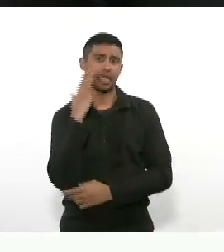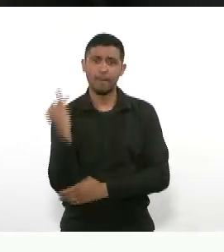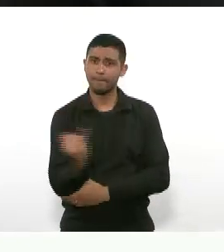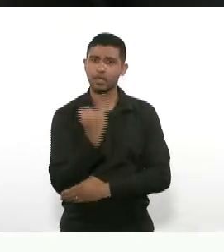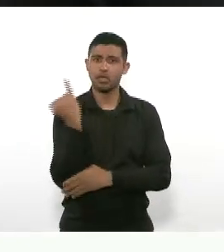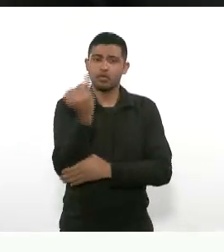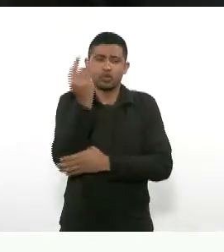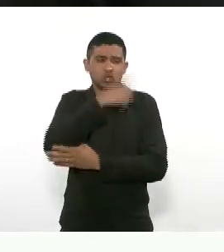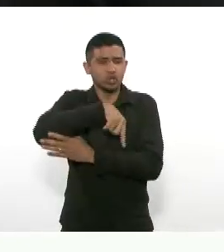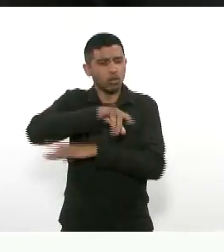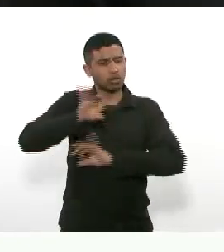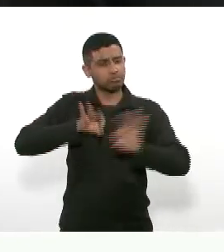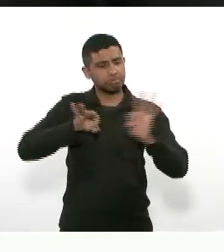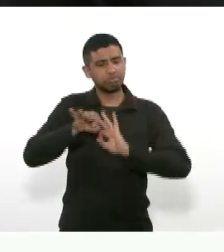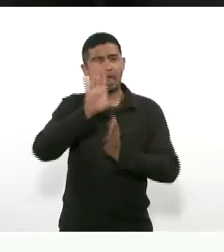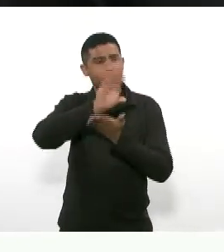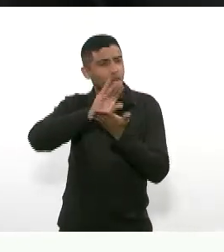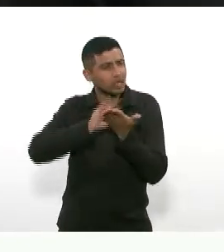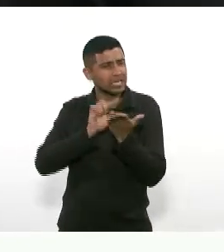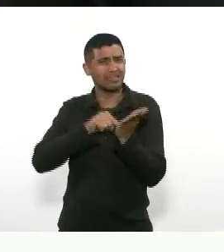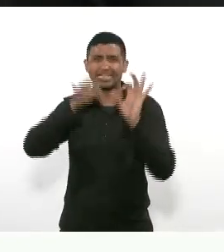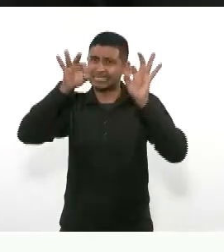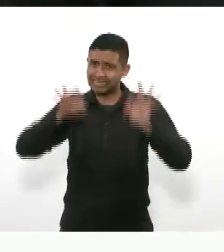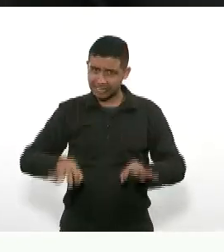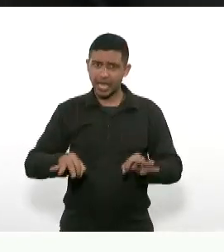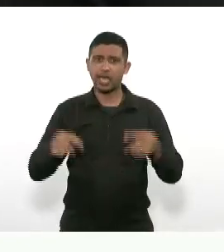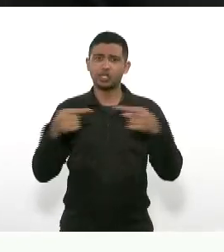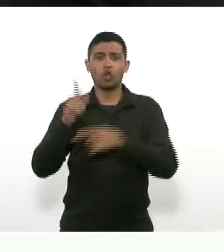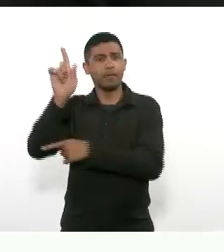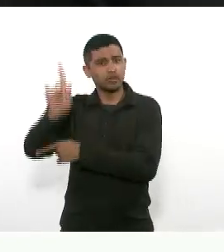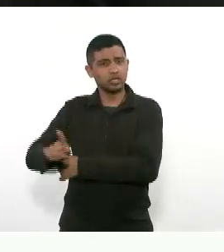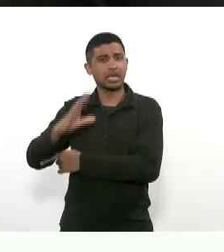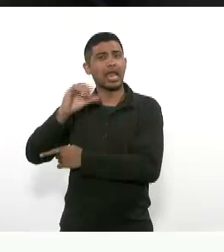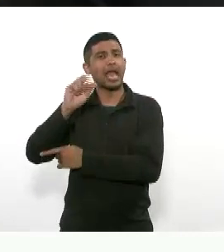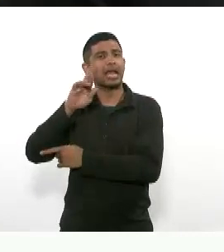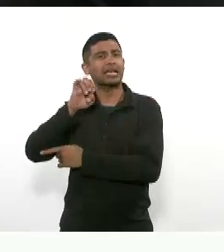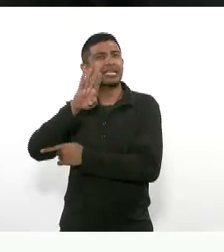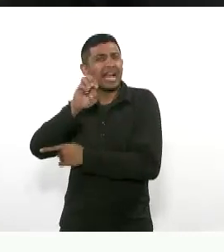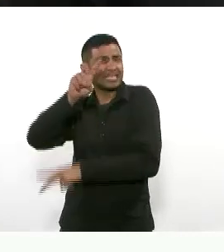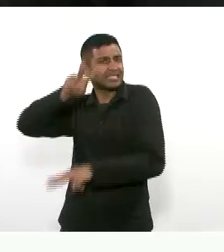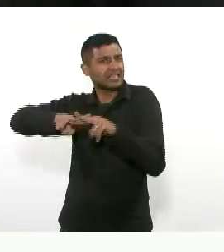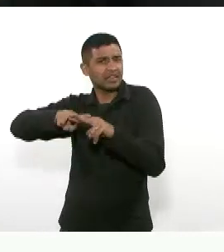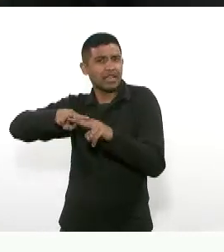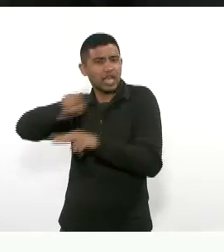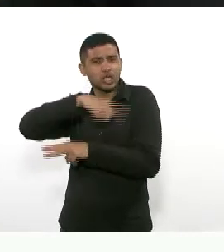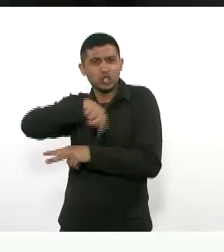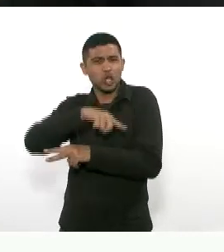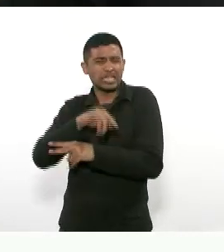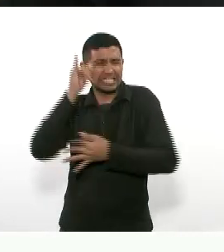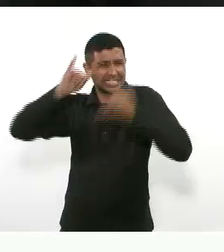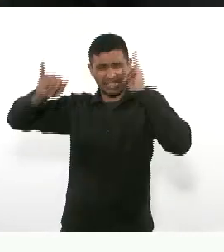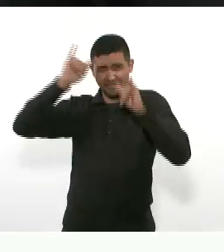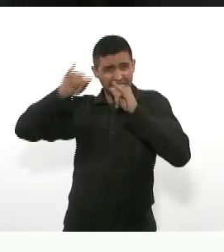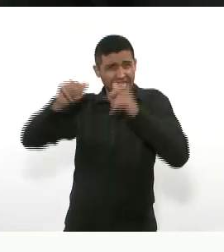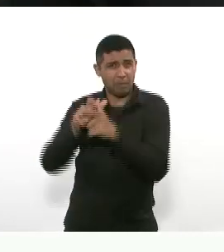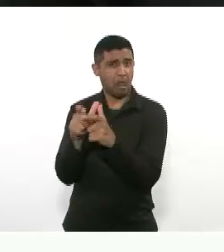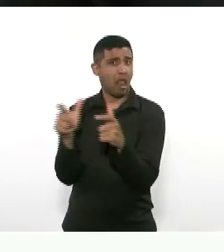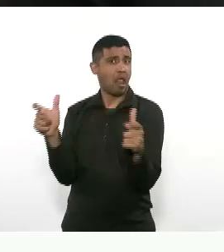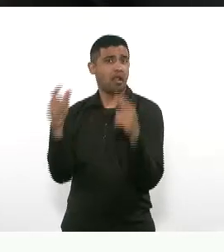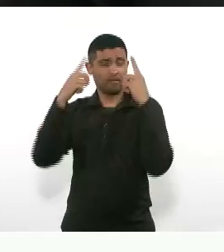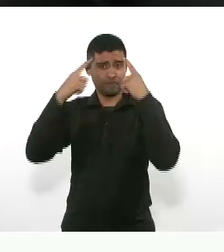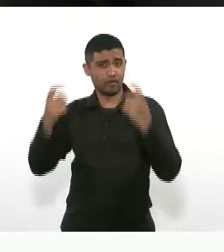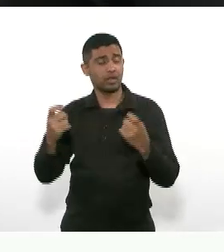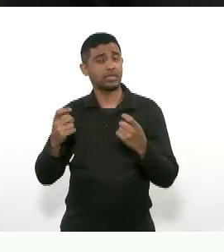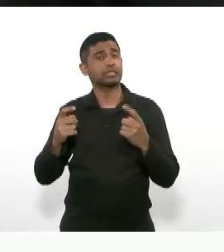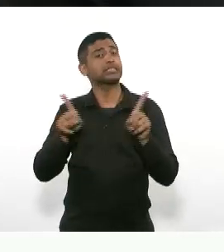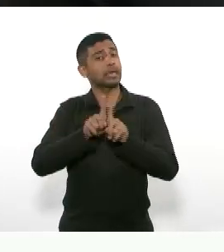de gerir, de um modelo correto de gestão do cárcere, para que a gente não retroalimente essa violência.